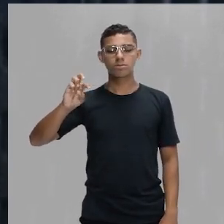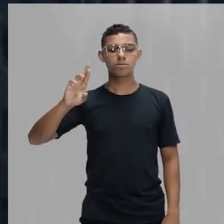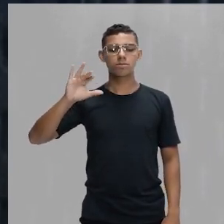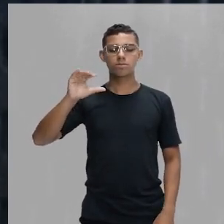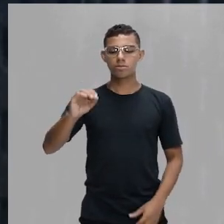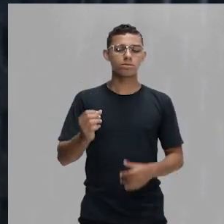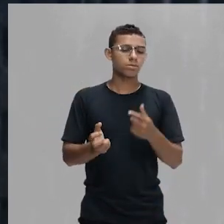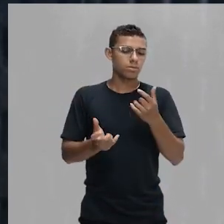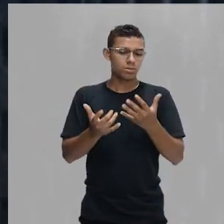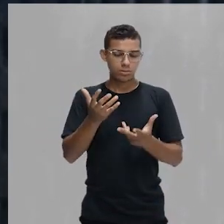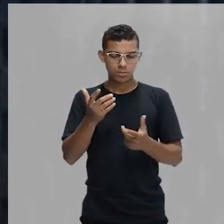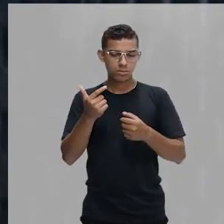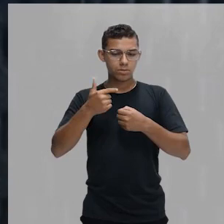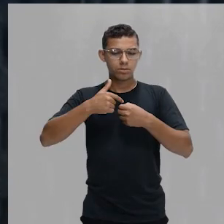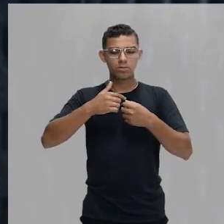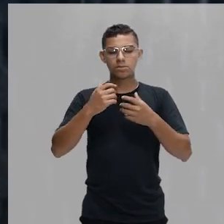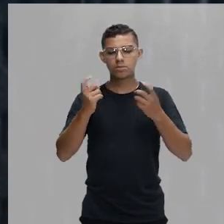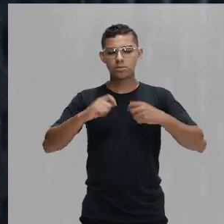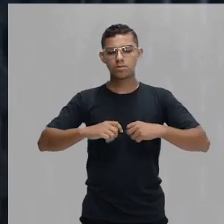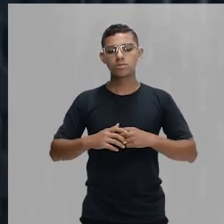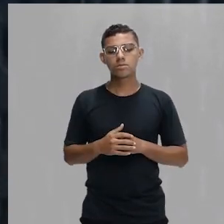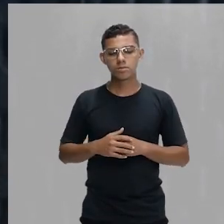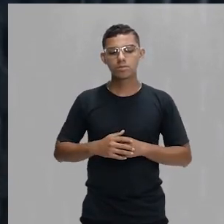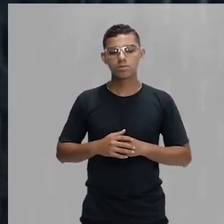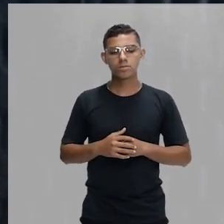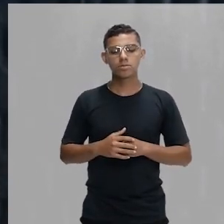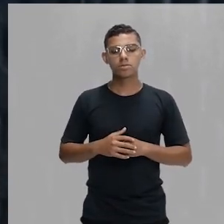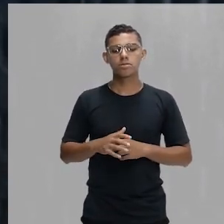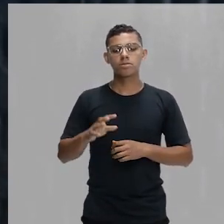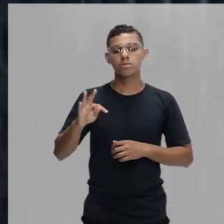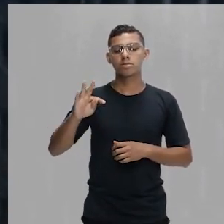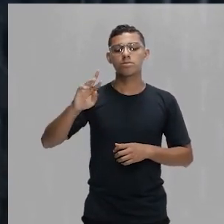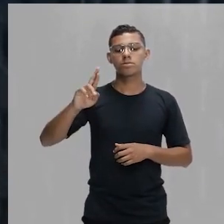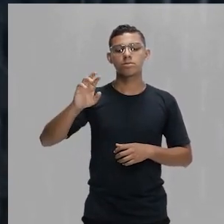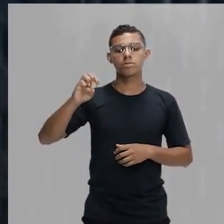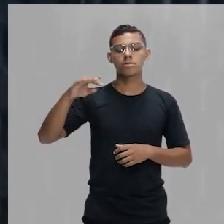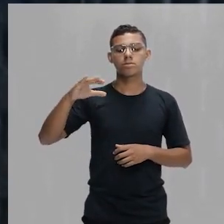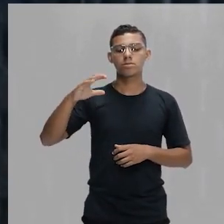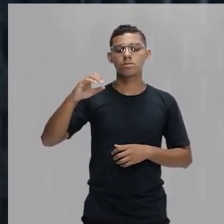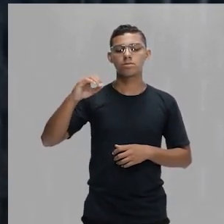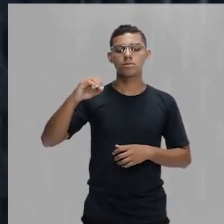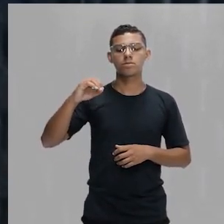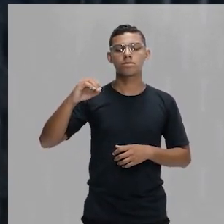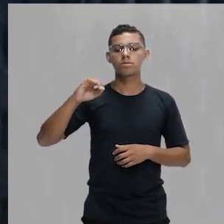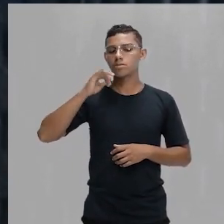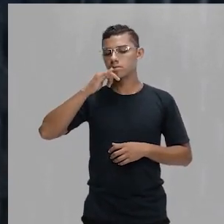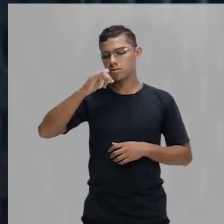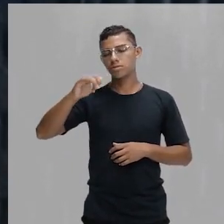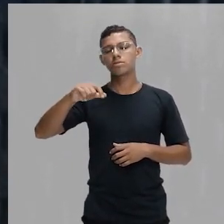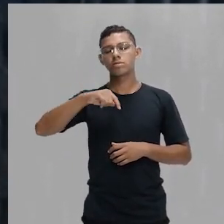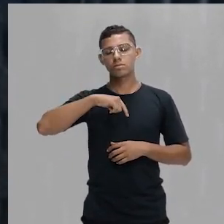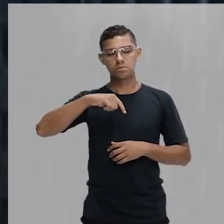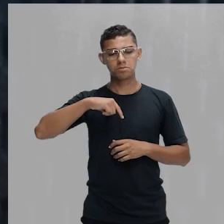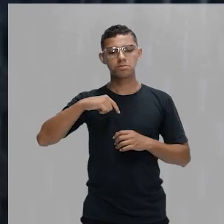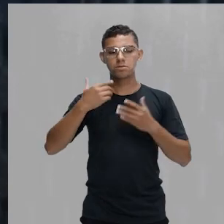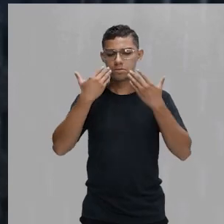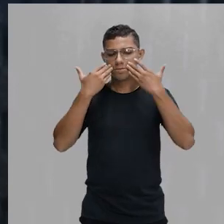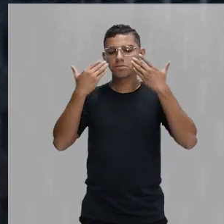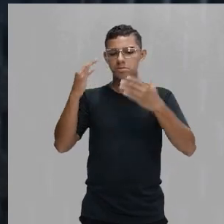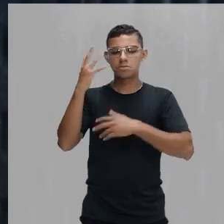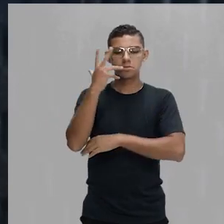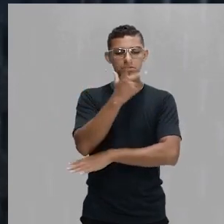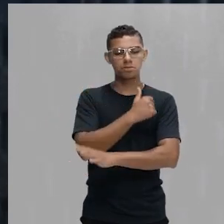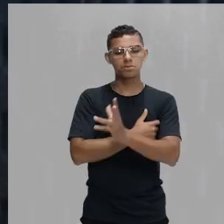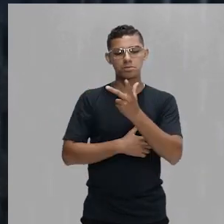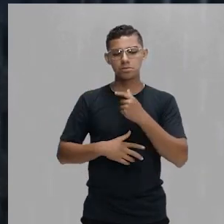queima de combustíveis fósseis. As centrais geotérmicas não, porque utiliza a energia que vem da terra. Mas as termoelétricas, elas causam esse impacto